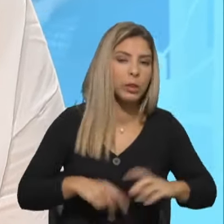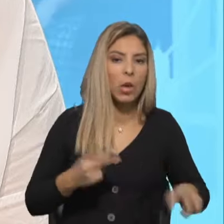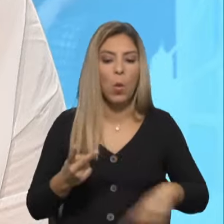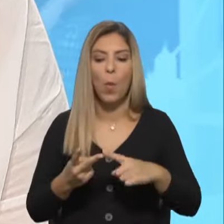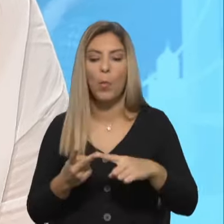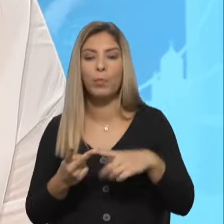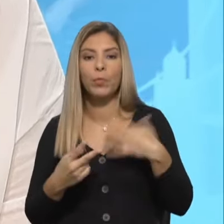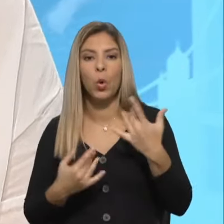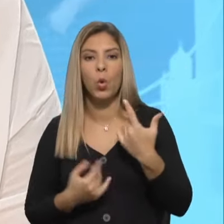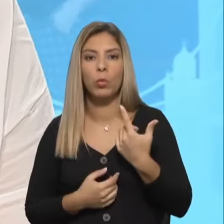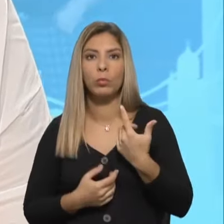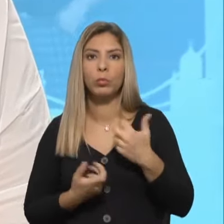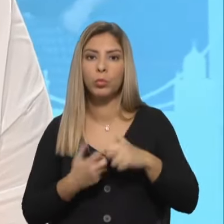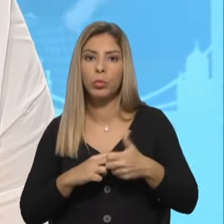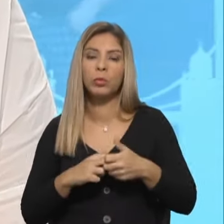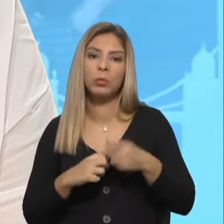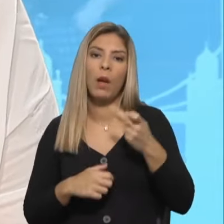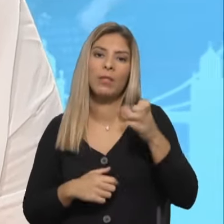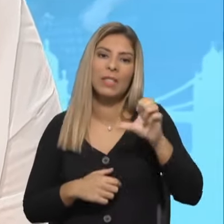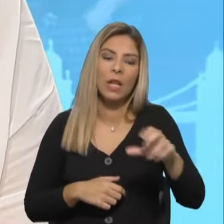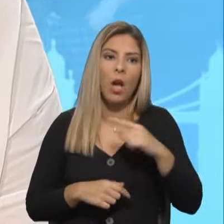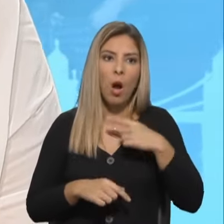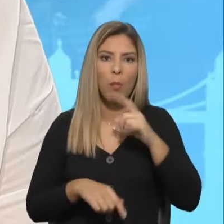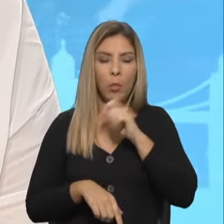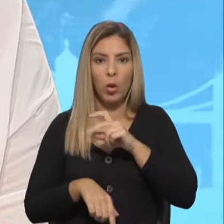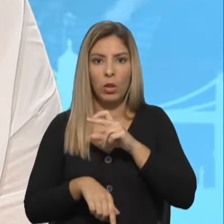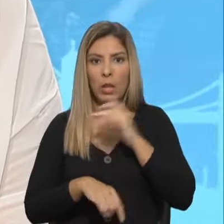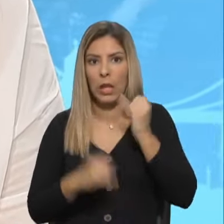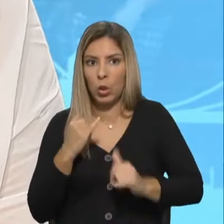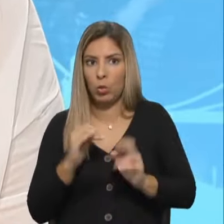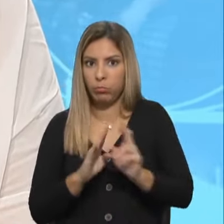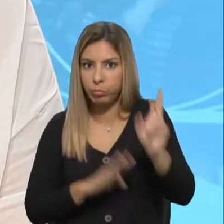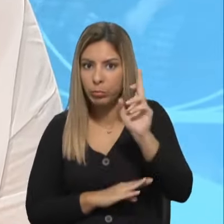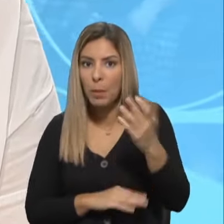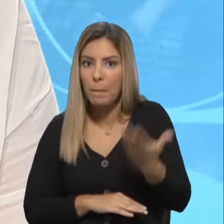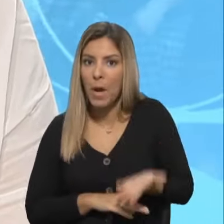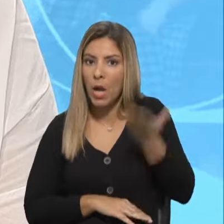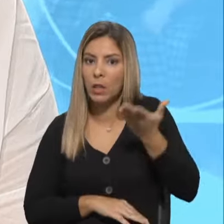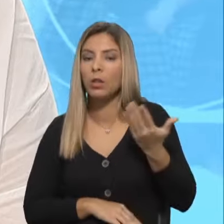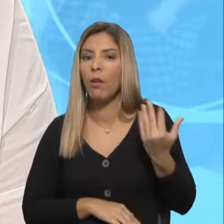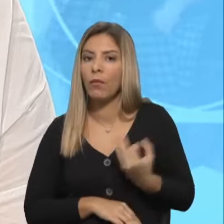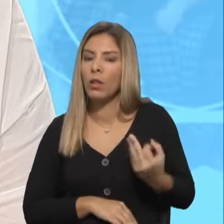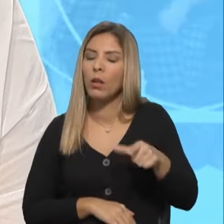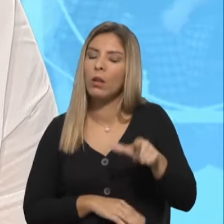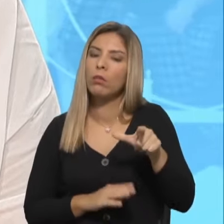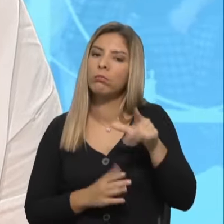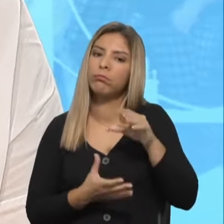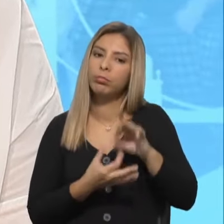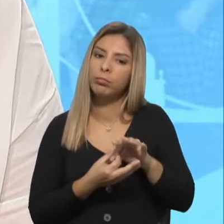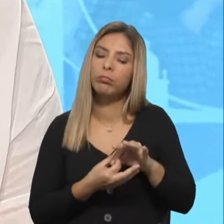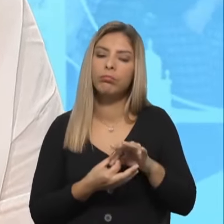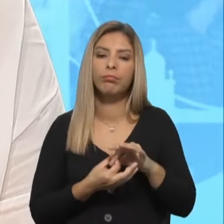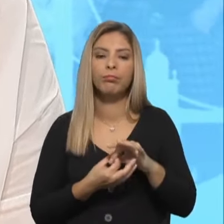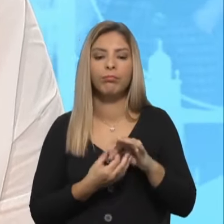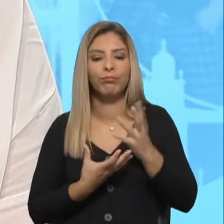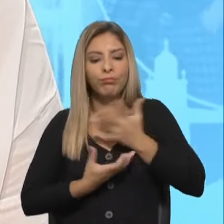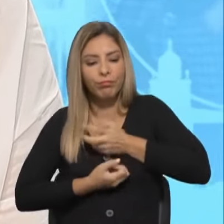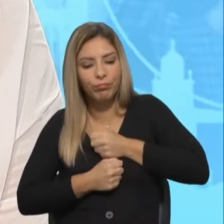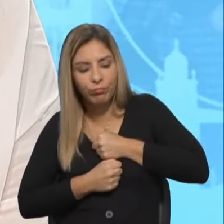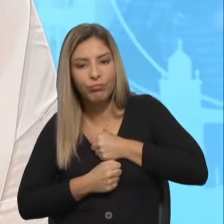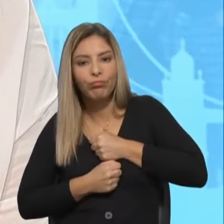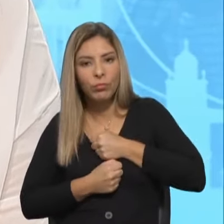um risco cardiovascular aumentado portanto há uma série de repercussões quando nós falamos de de um processo de luto prolongado eh E isso tem